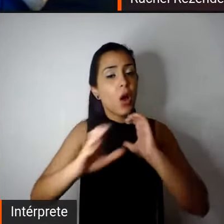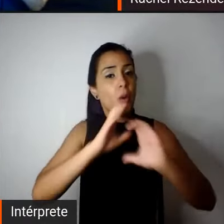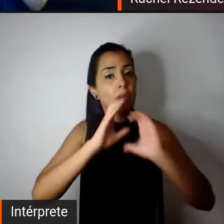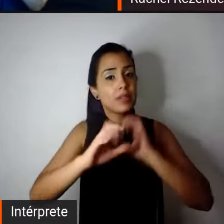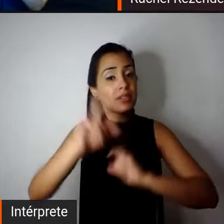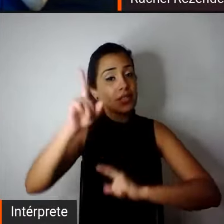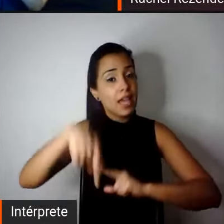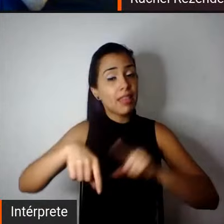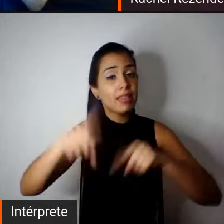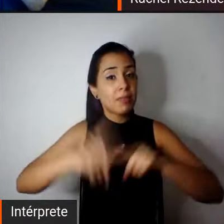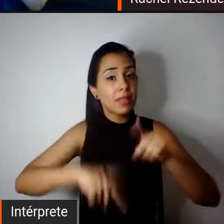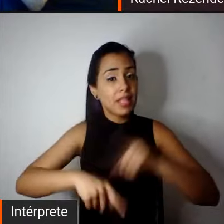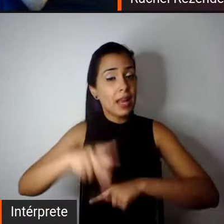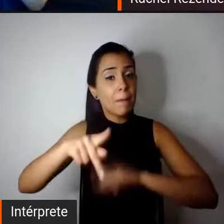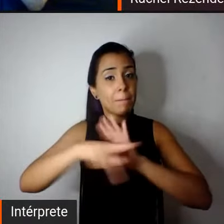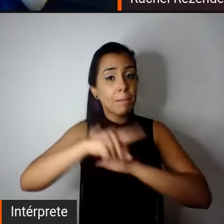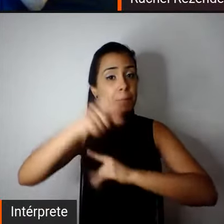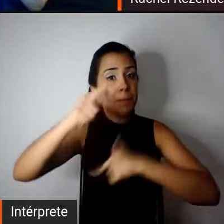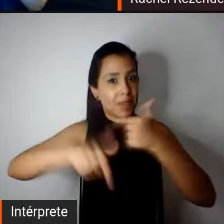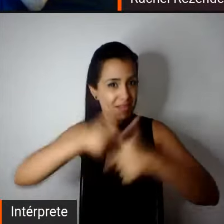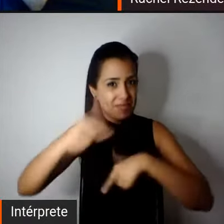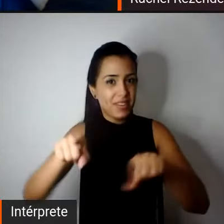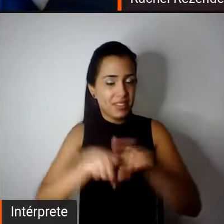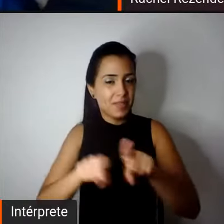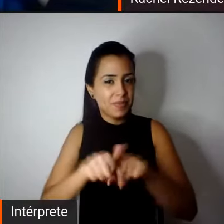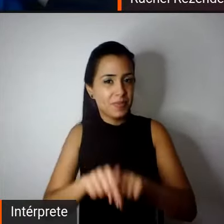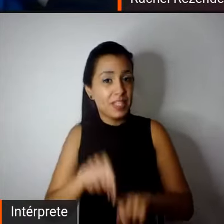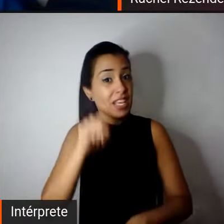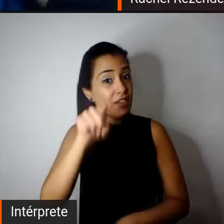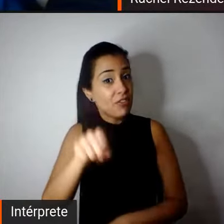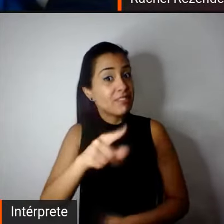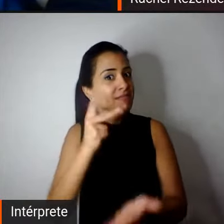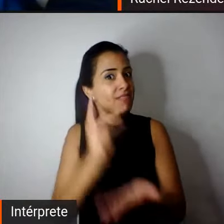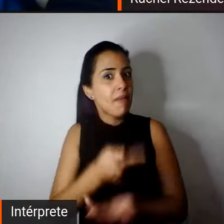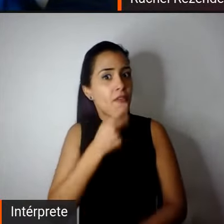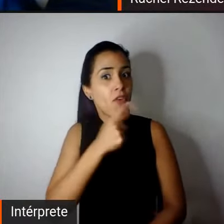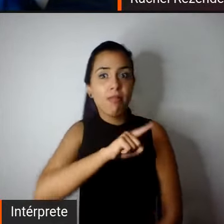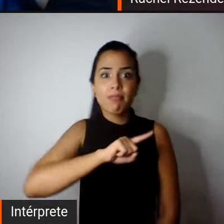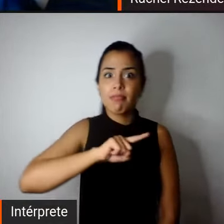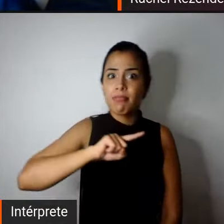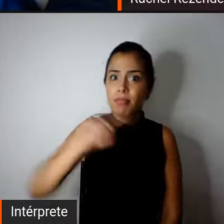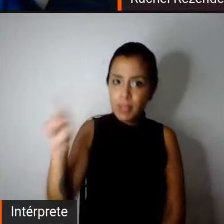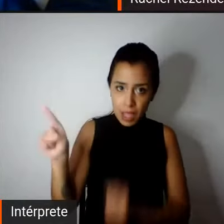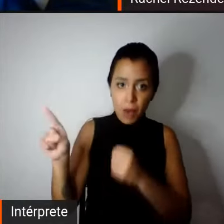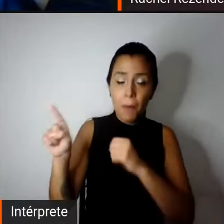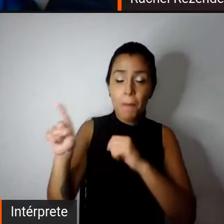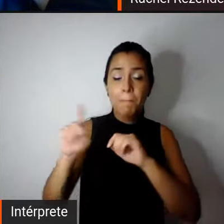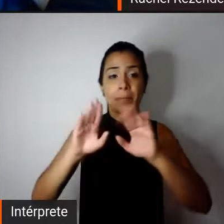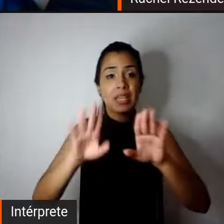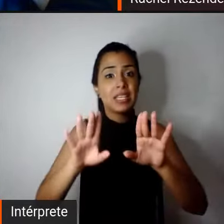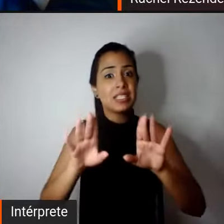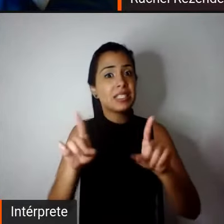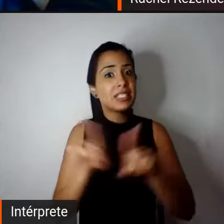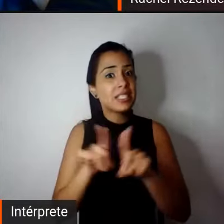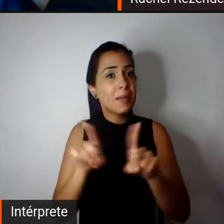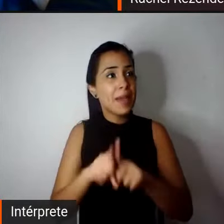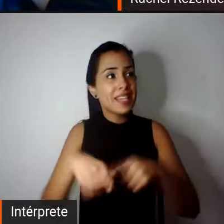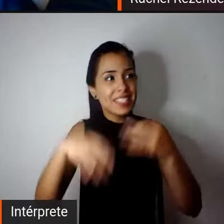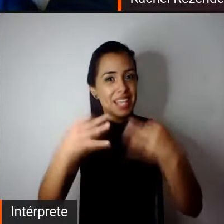trabalho, agora ou nunca. Que você sempre se negou a cineasta e, ao mesmo tempo, sempre se afirmou uma fotógrafa